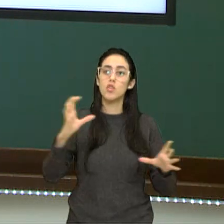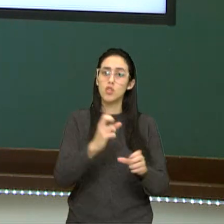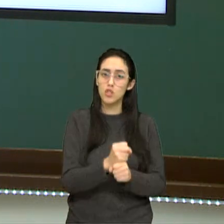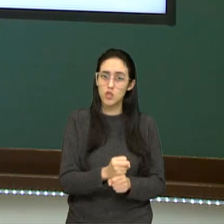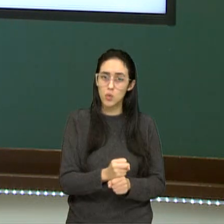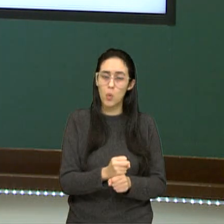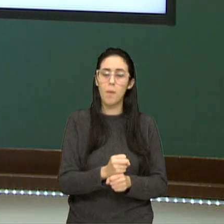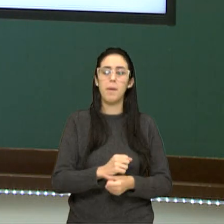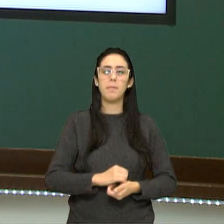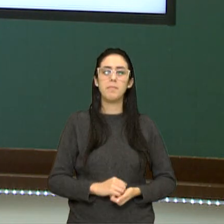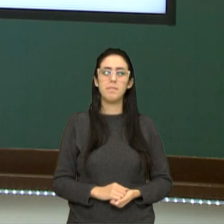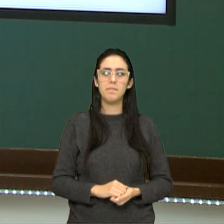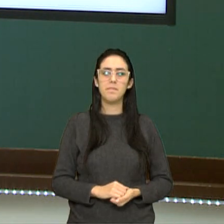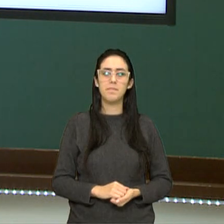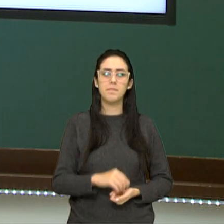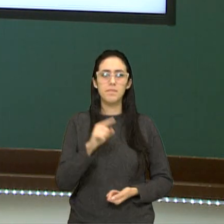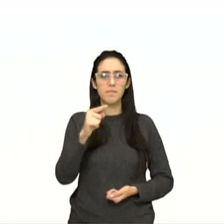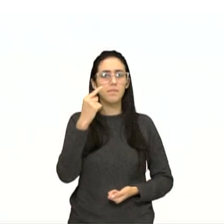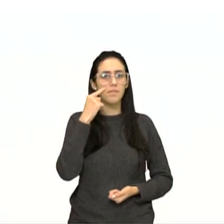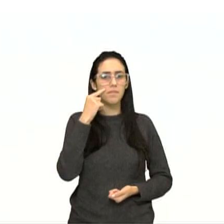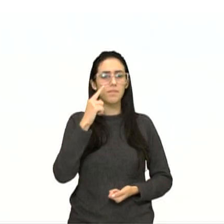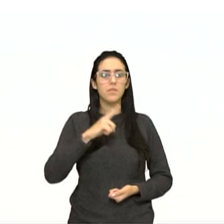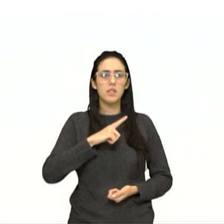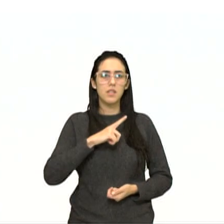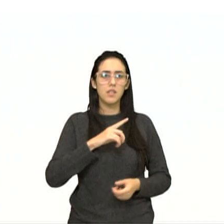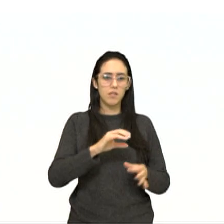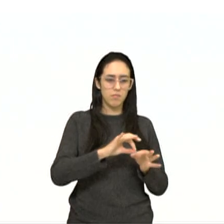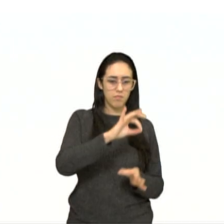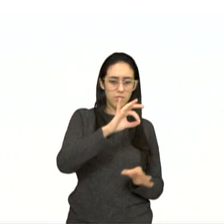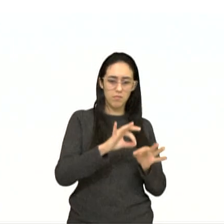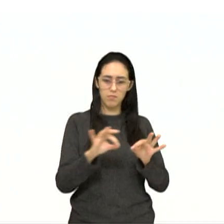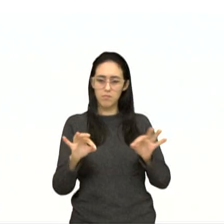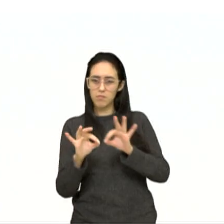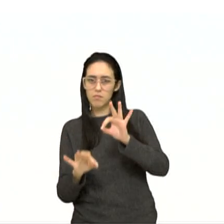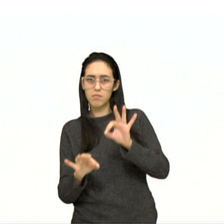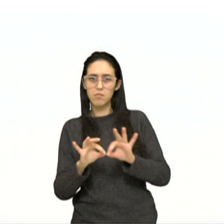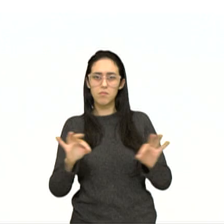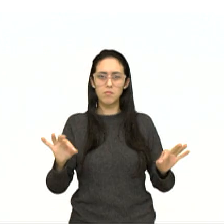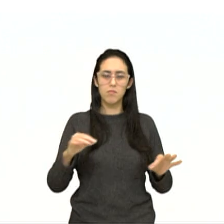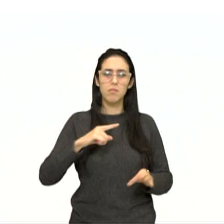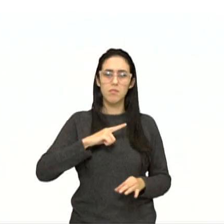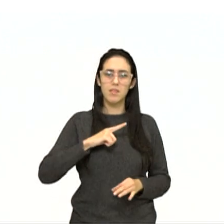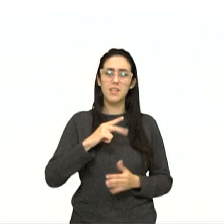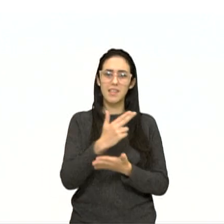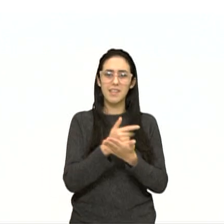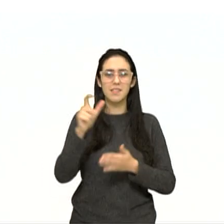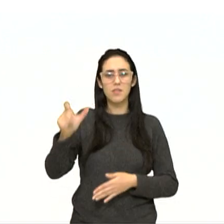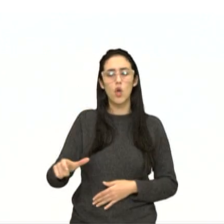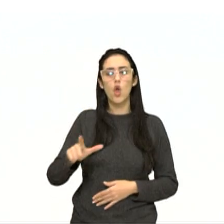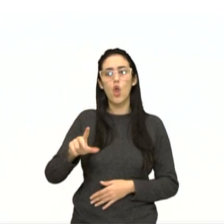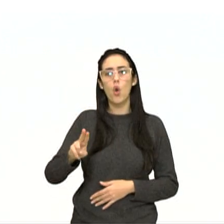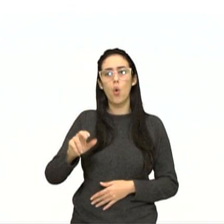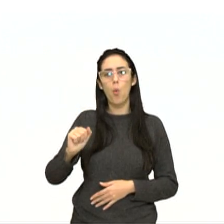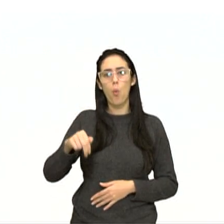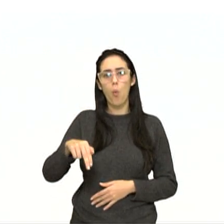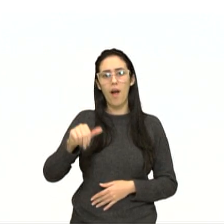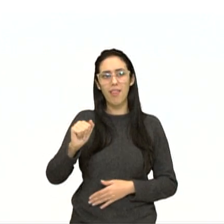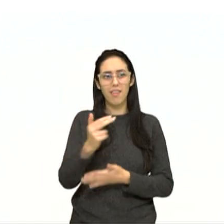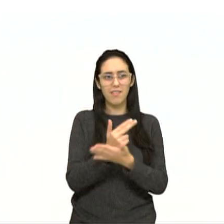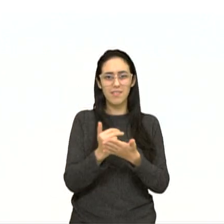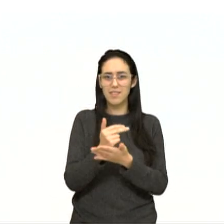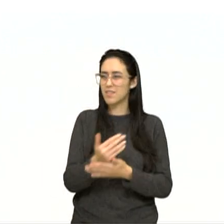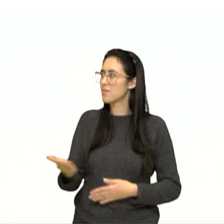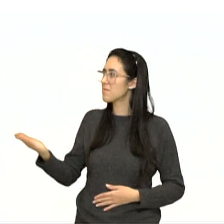novo um perímetro, tá? Observe as medidas dos lados do quadrilátero que foi desenhado pela Luana. A Luana fez um desenho aqui